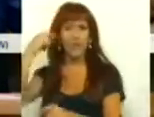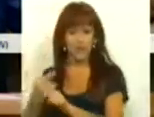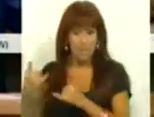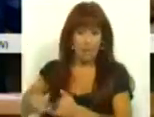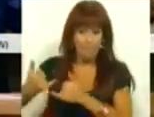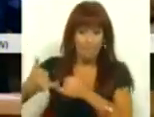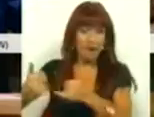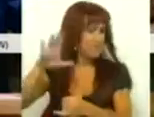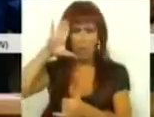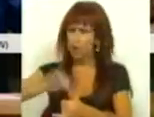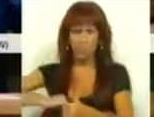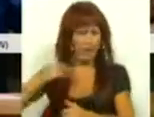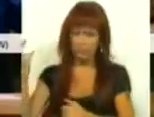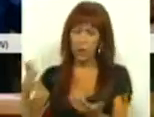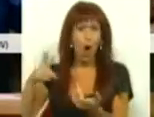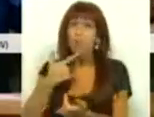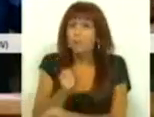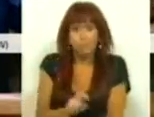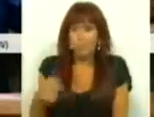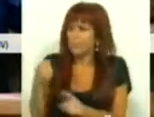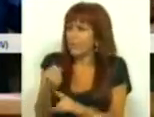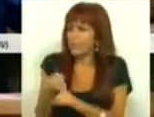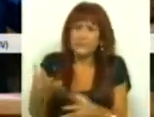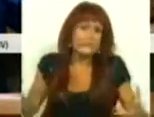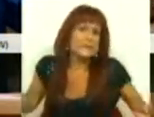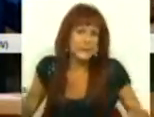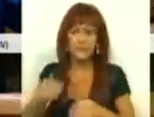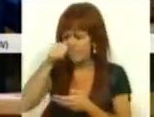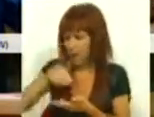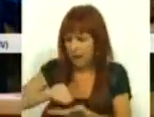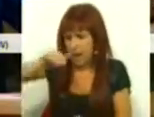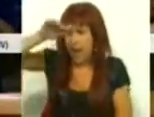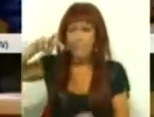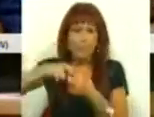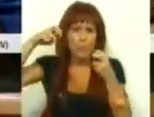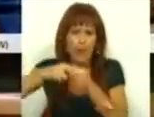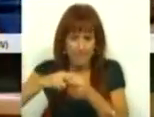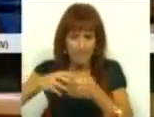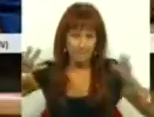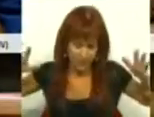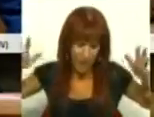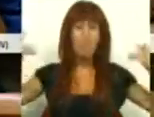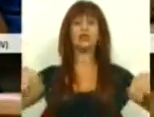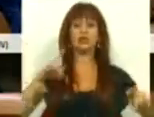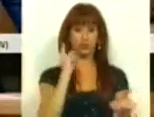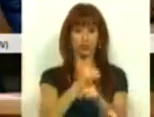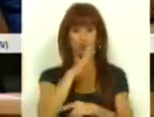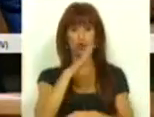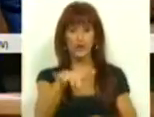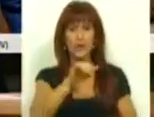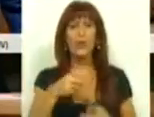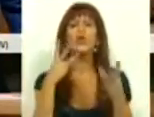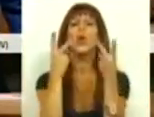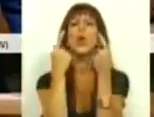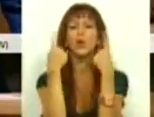governos seguintes também não souberam ou não puderam combater e avolumaram o problema. Mas, como já referi, é na área